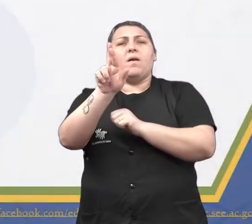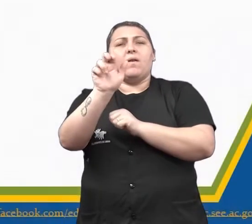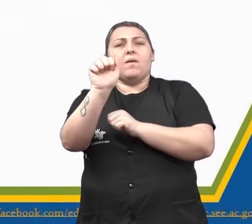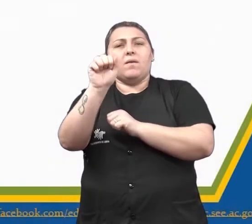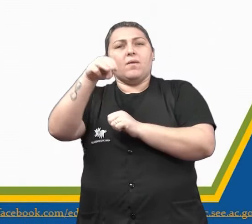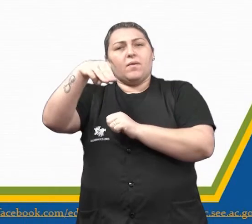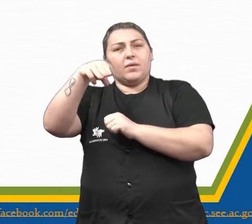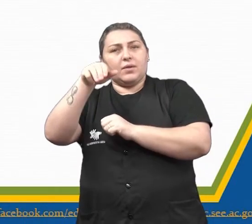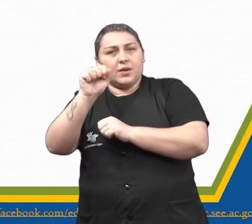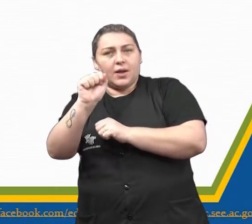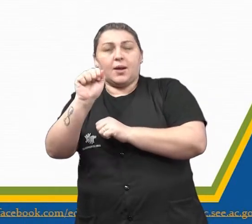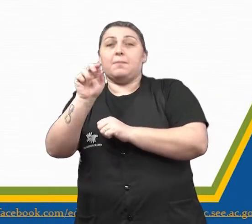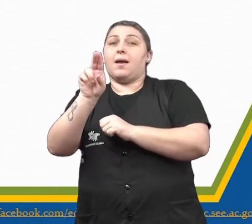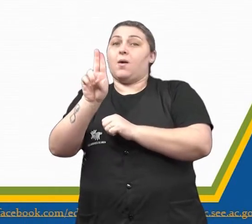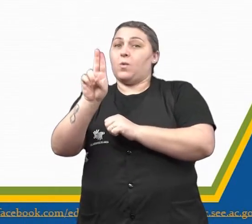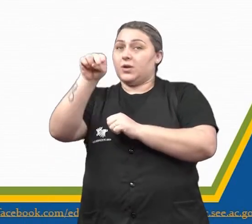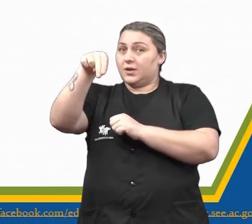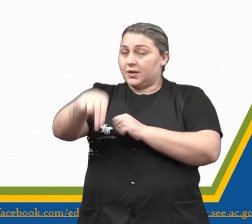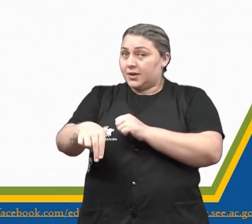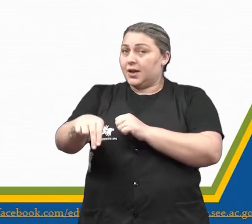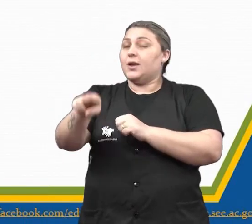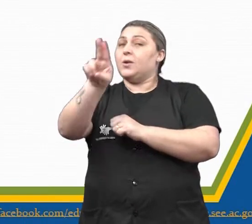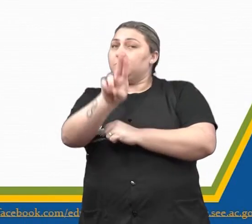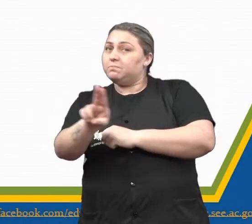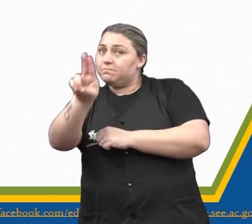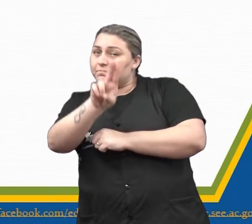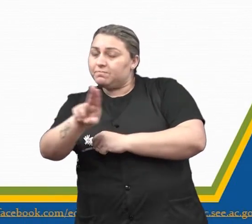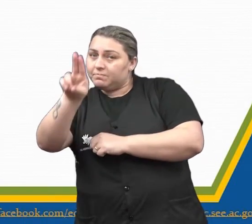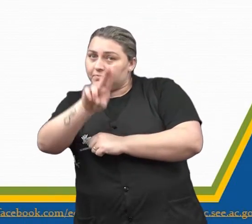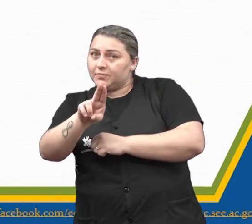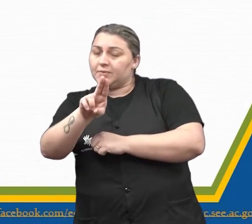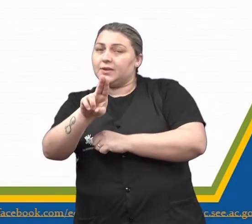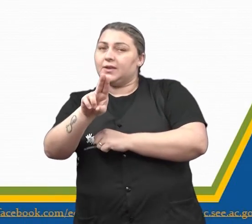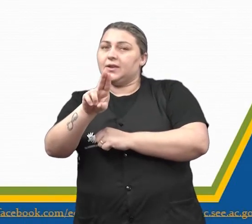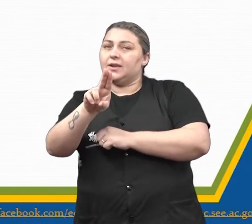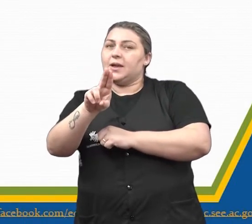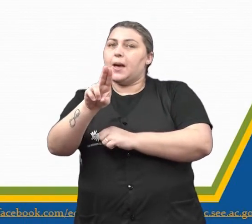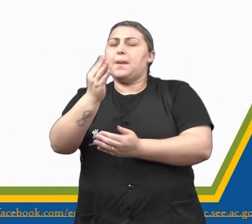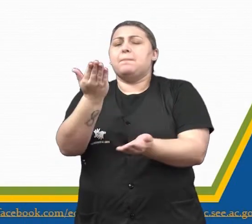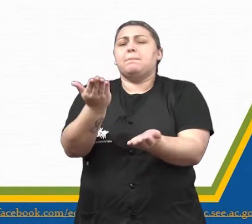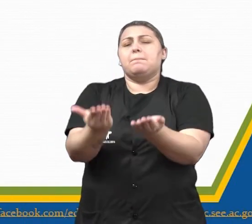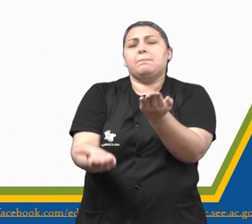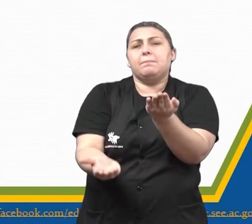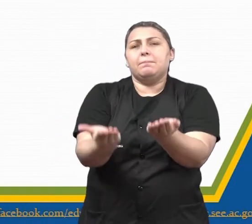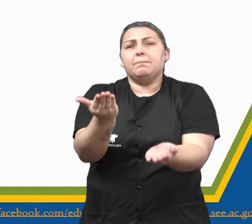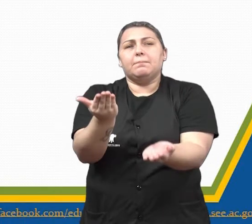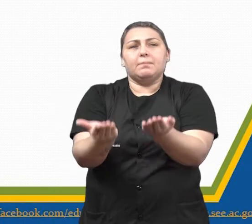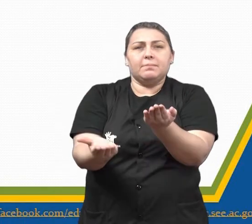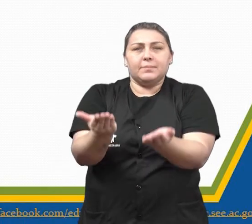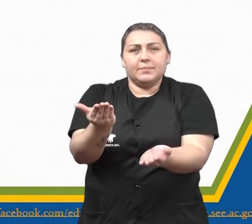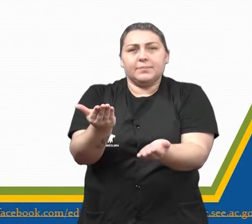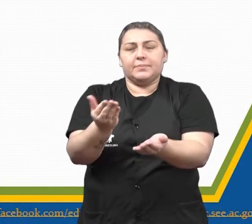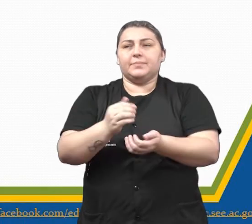O grama é a unidade de medida usada para medir a grandeza chamada massa.